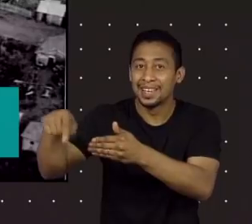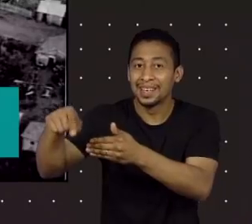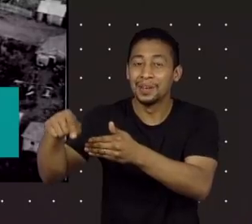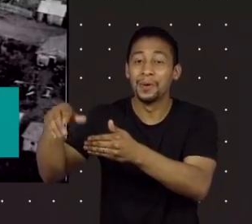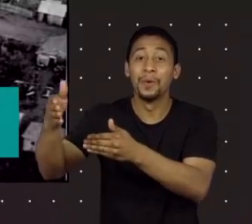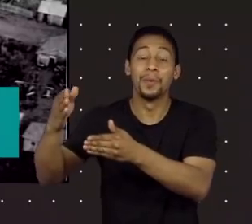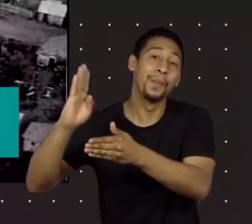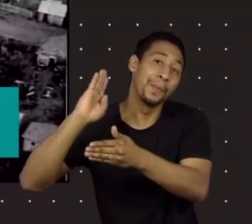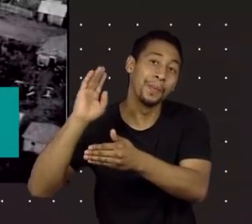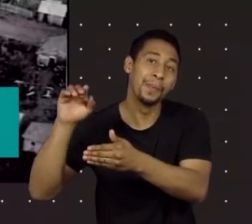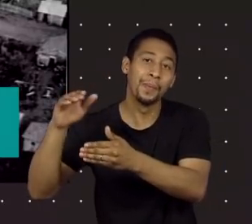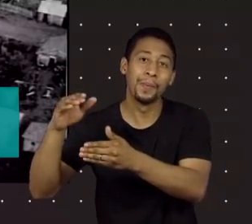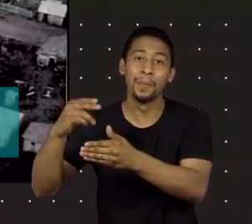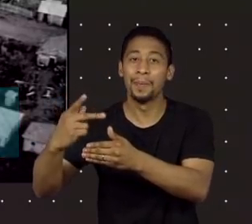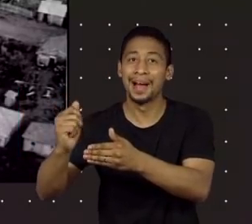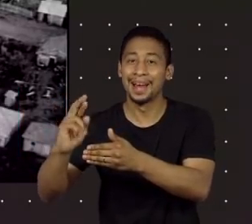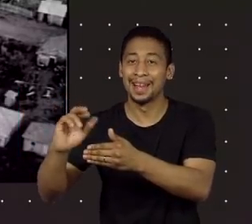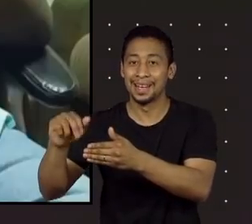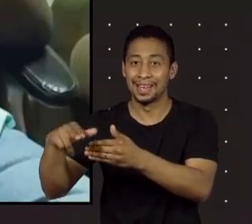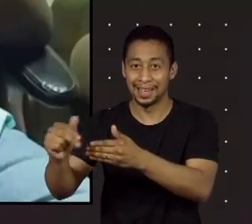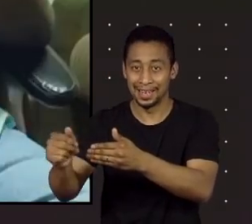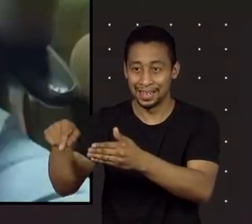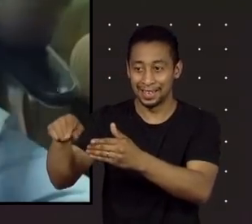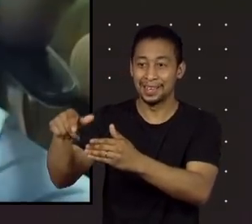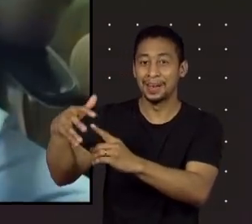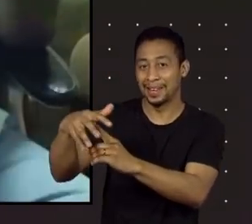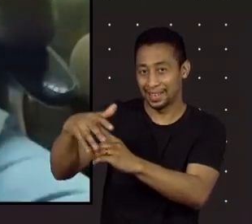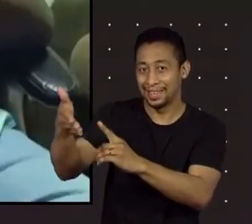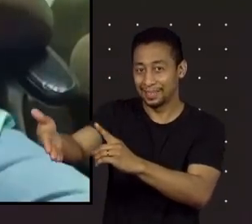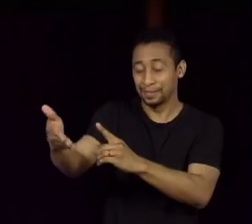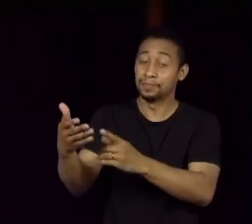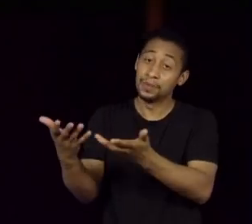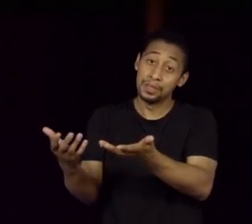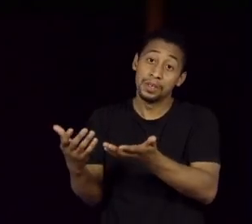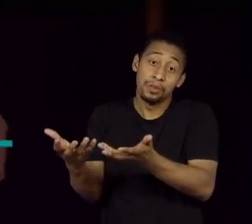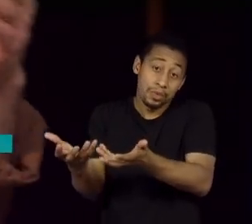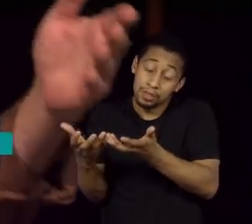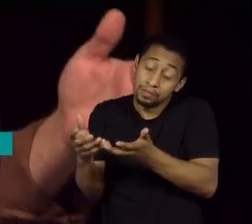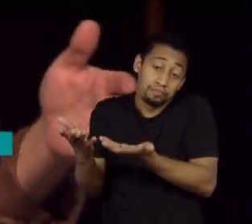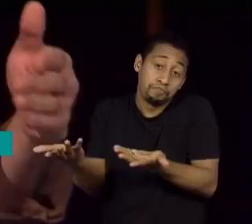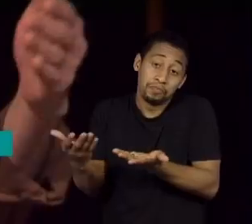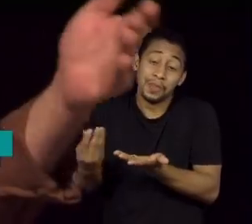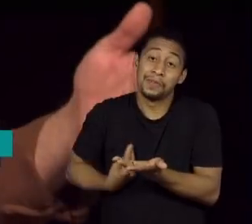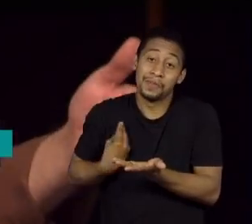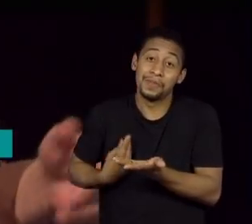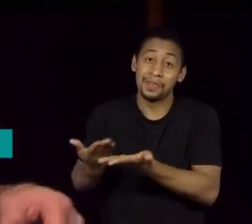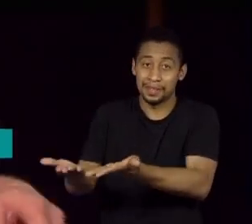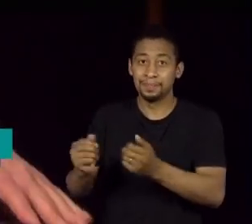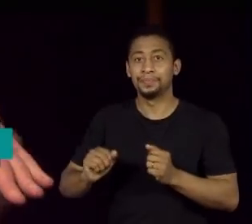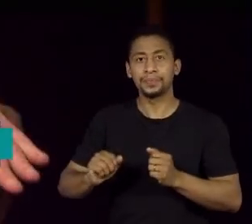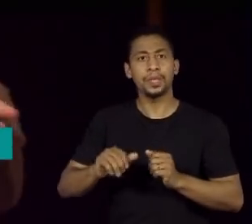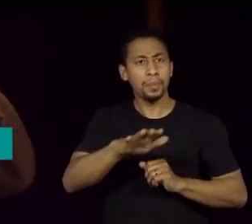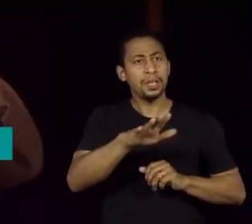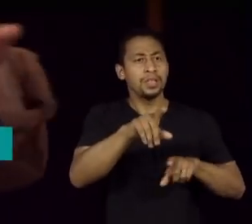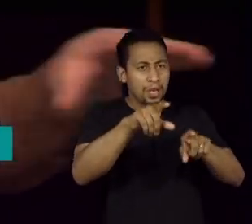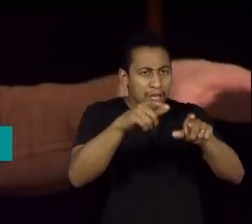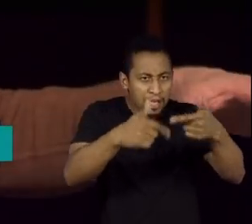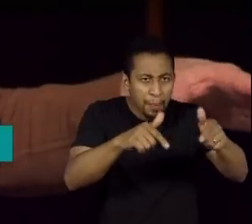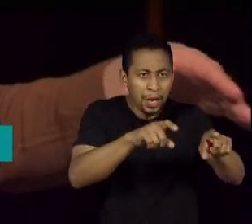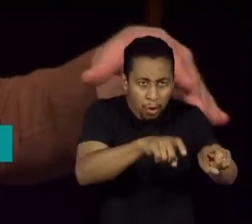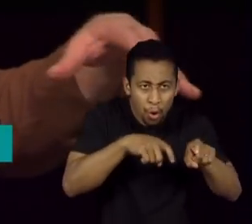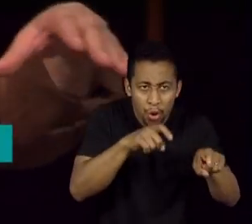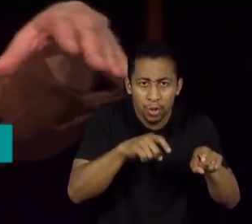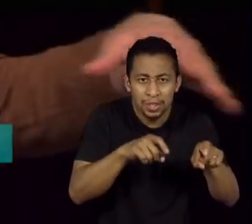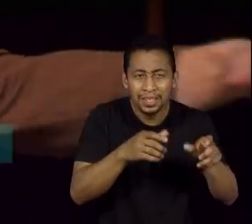distante do que eu pensava como meio de vida, né? Você disse que lá era roça, o trabalho lá era roça, mas era o que? Era uma fazenda ou